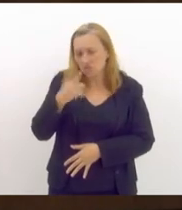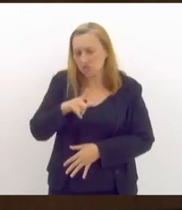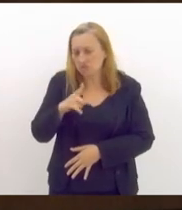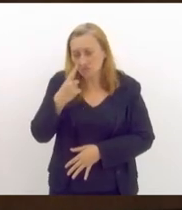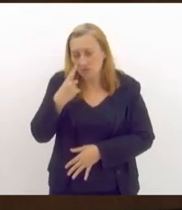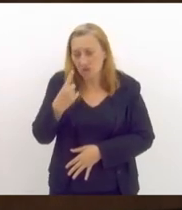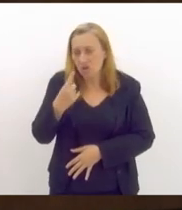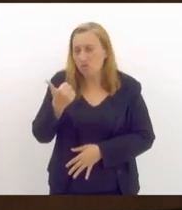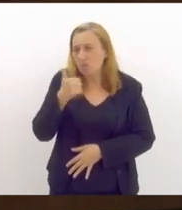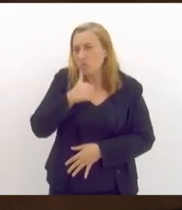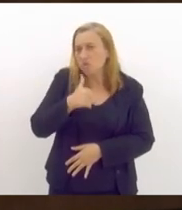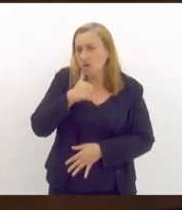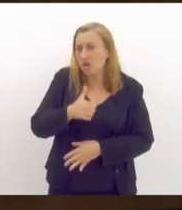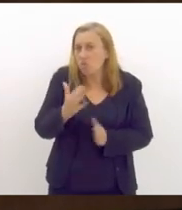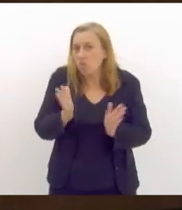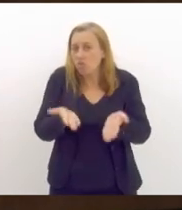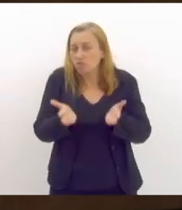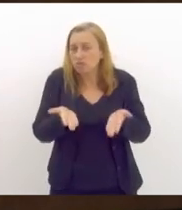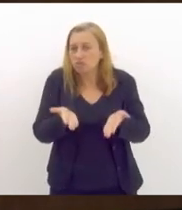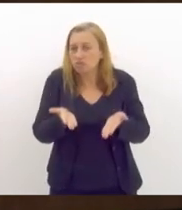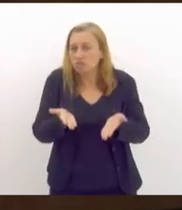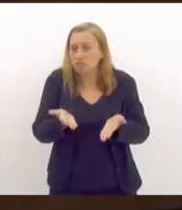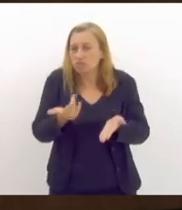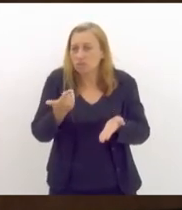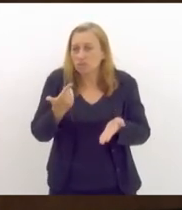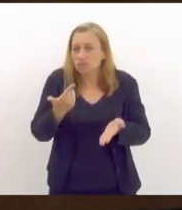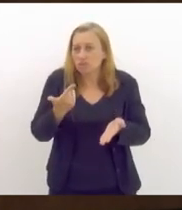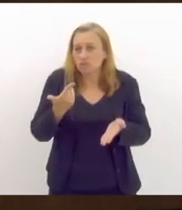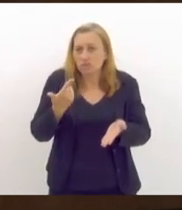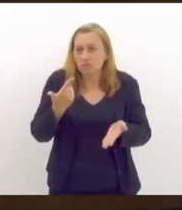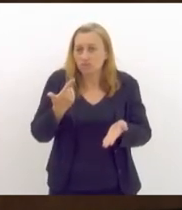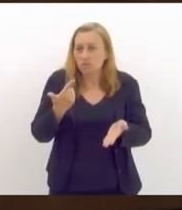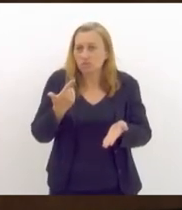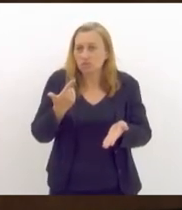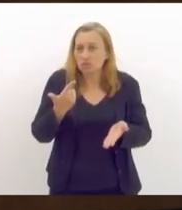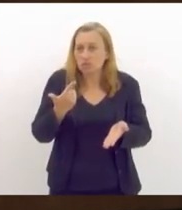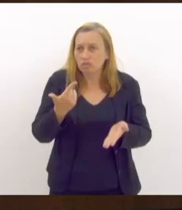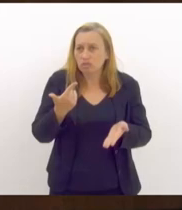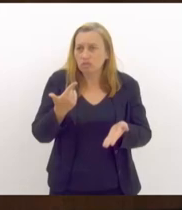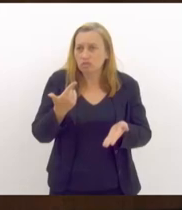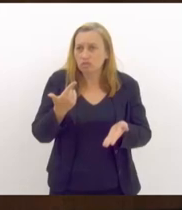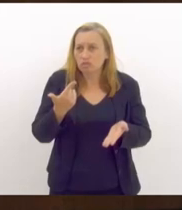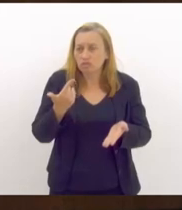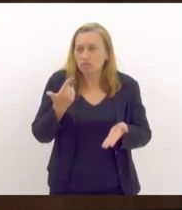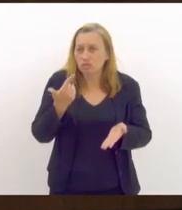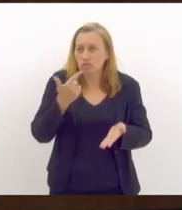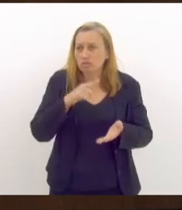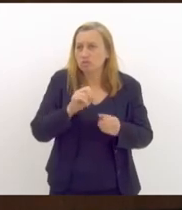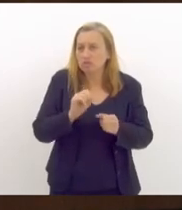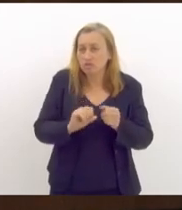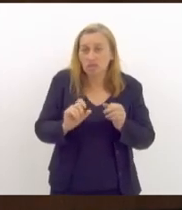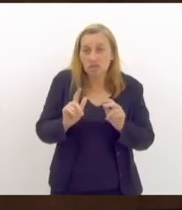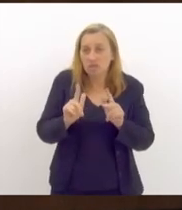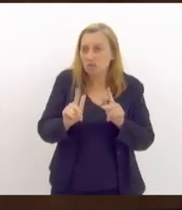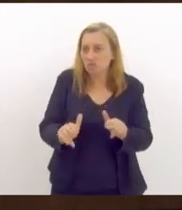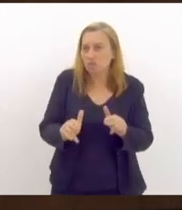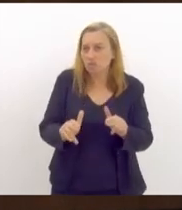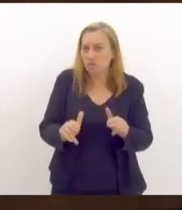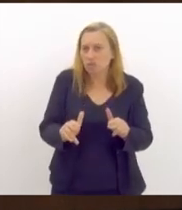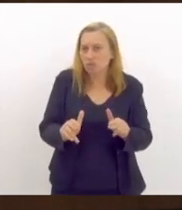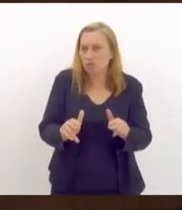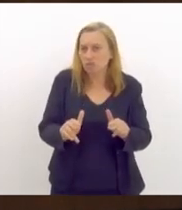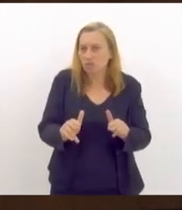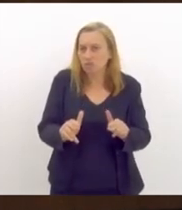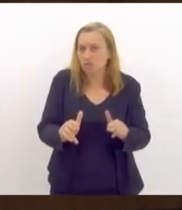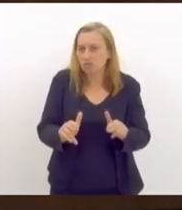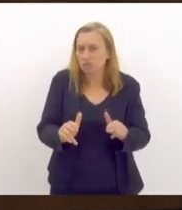uma mulher que consiga ocupar tal espaço portanto que consiga ocupar essa essa